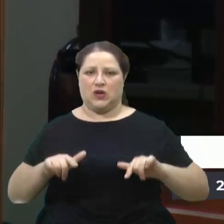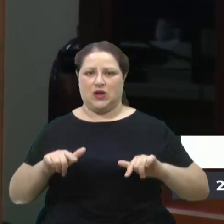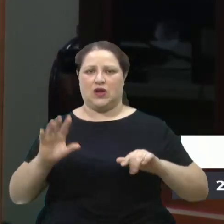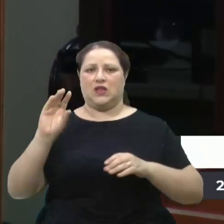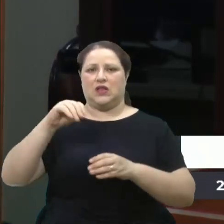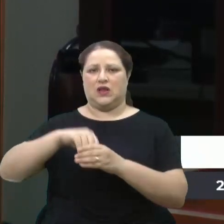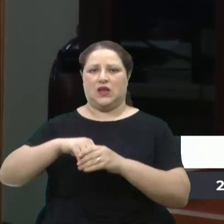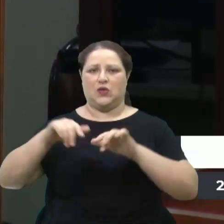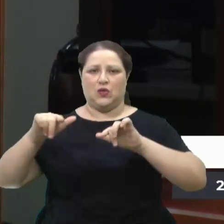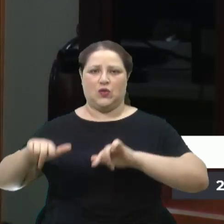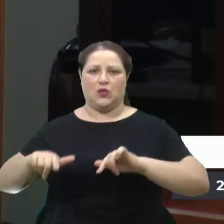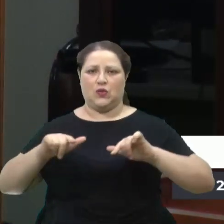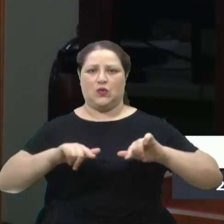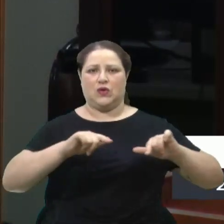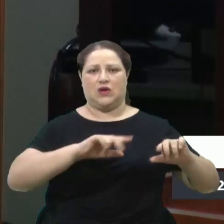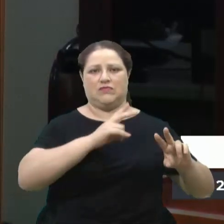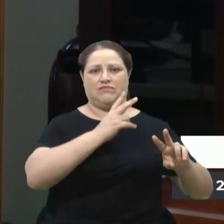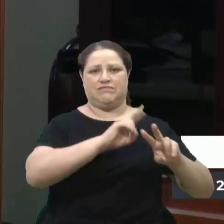dos presídios.